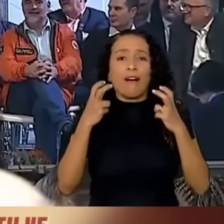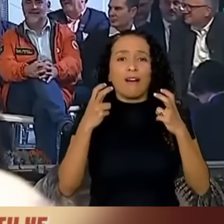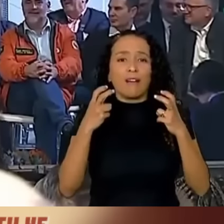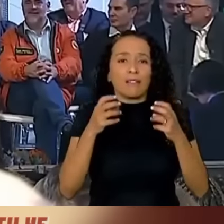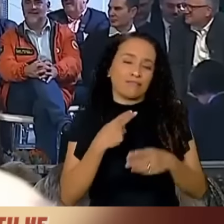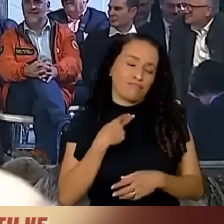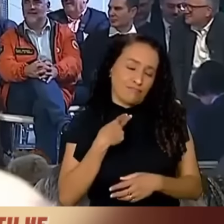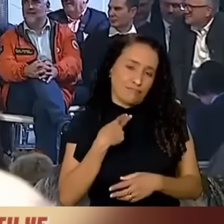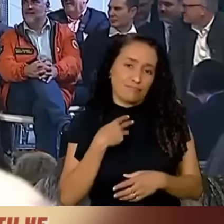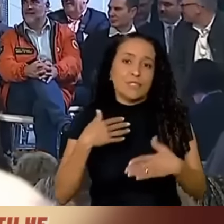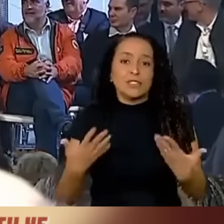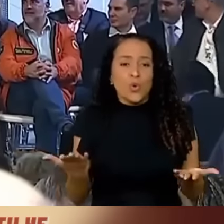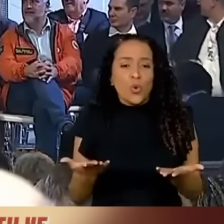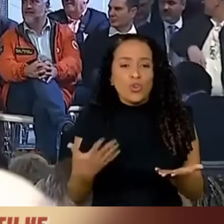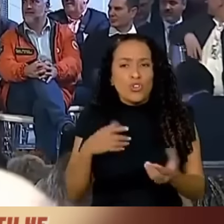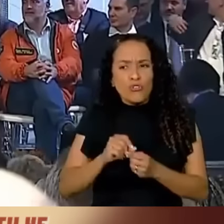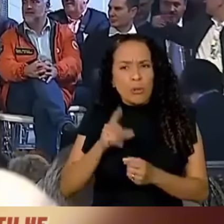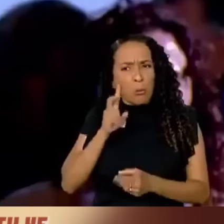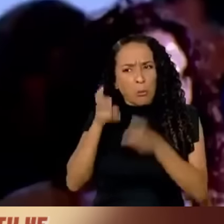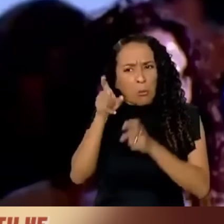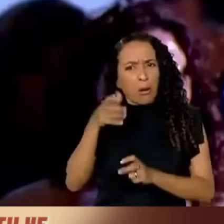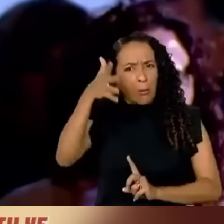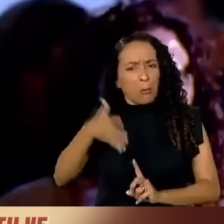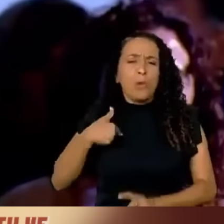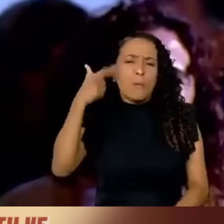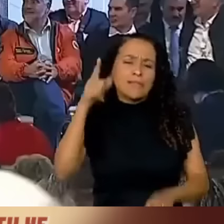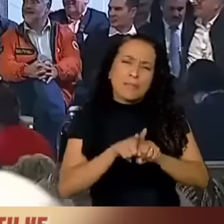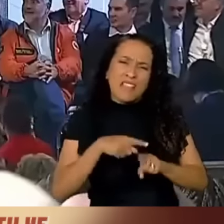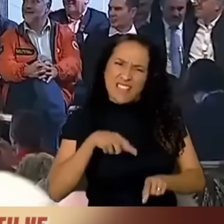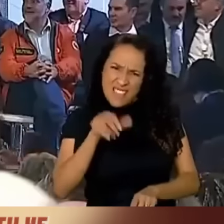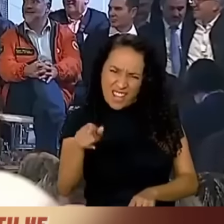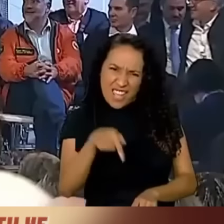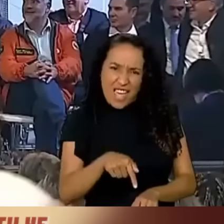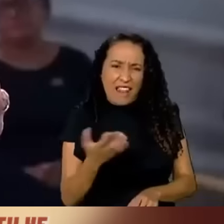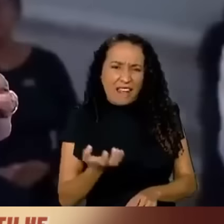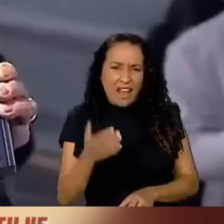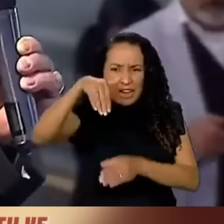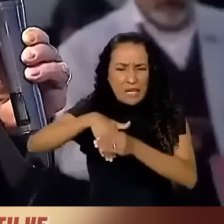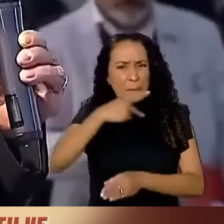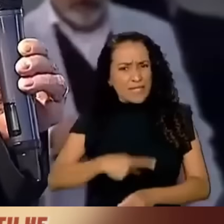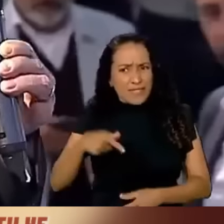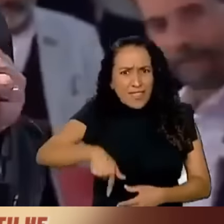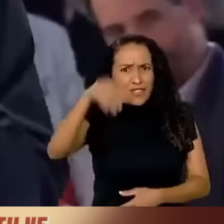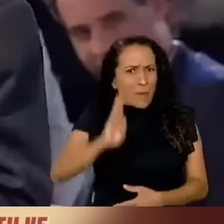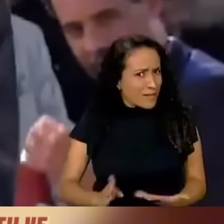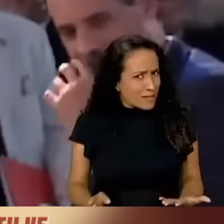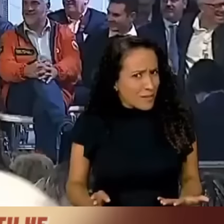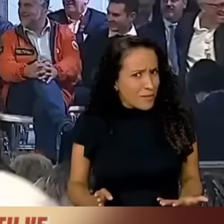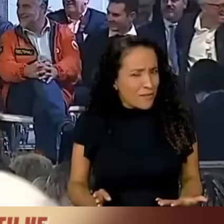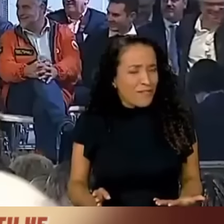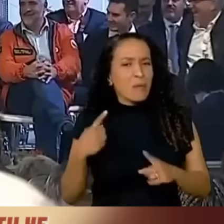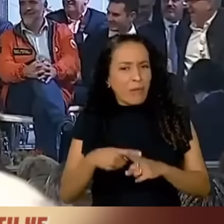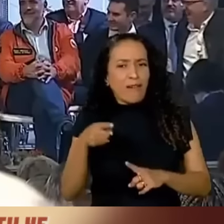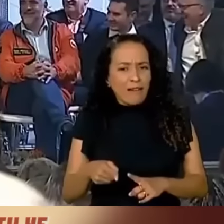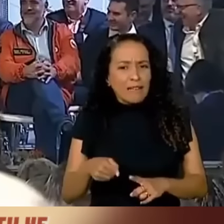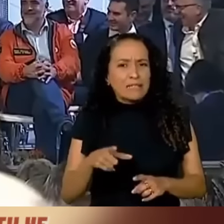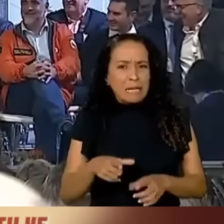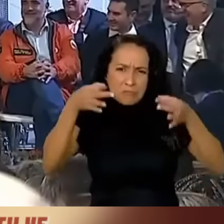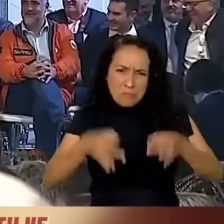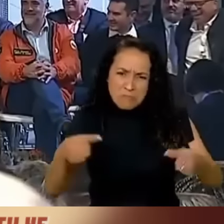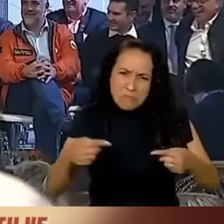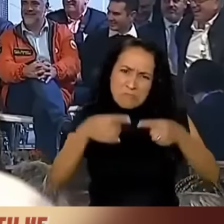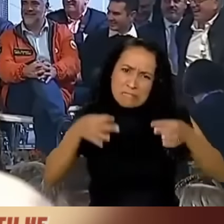falar. E hoje eu vi ela fazendo um discurso aqui, eu também pensei, será que ela quer ser candidata a presidenta da República? Porque ela está bem